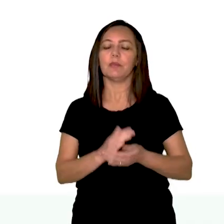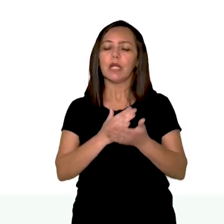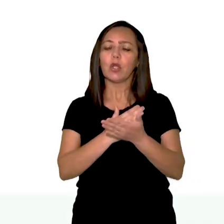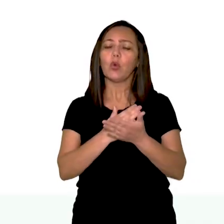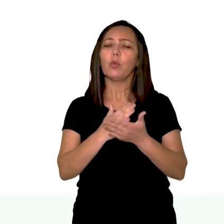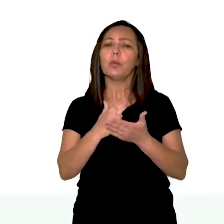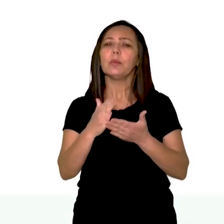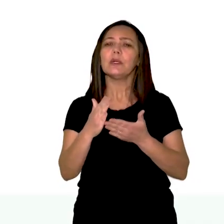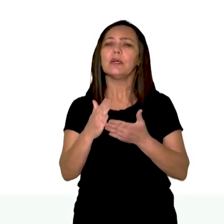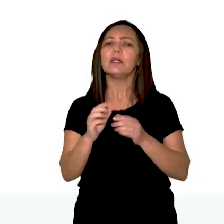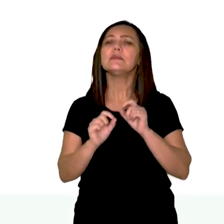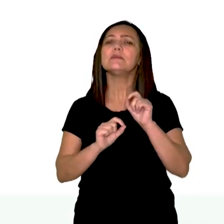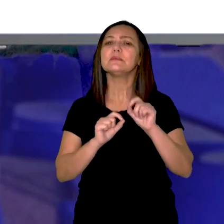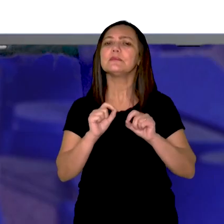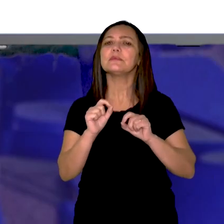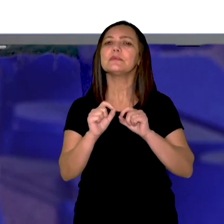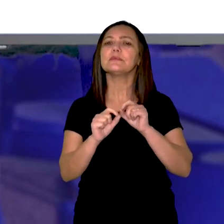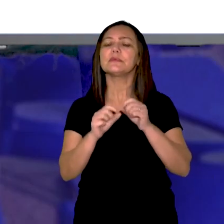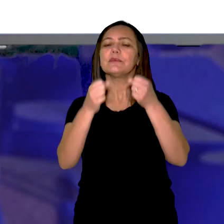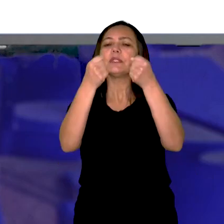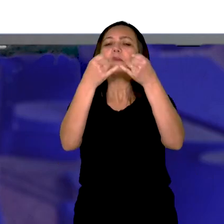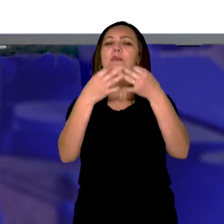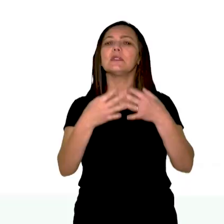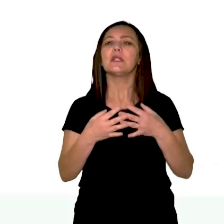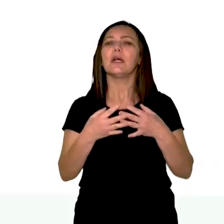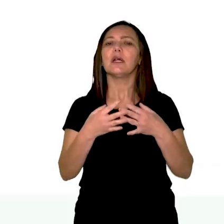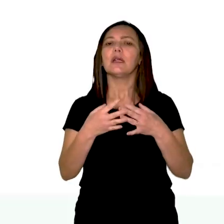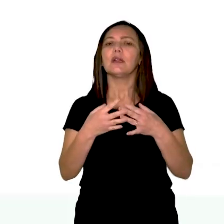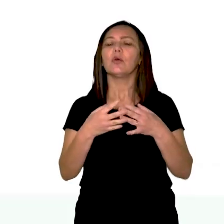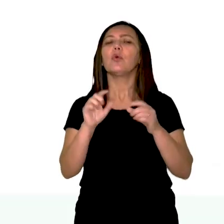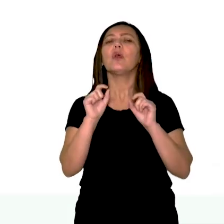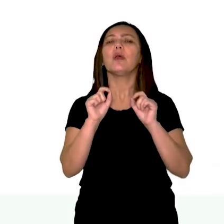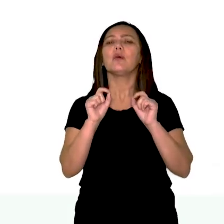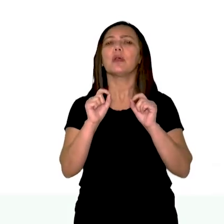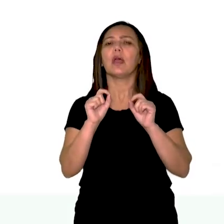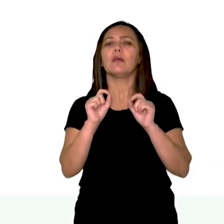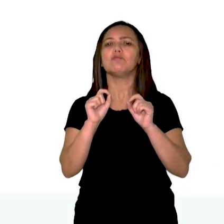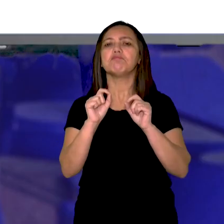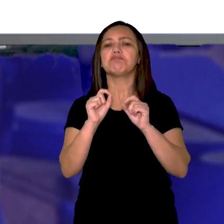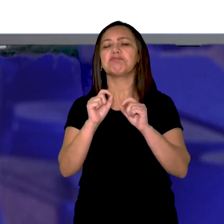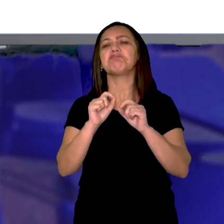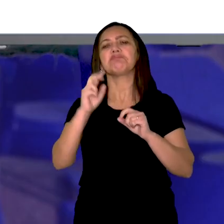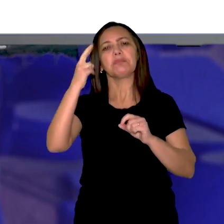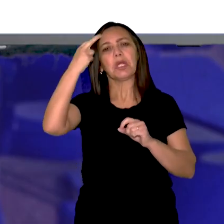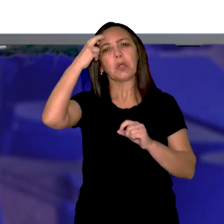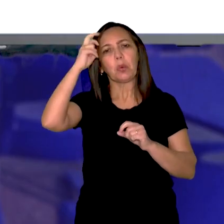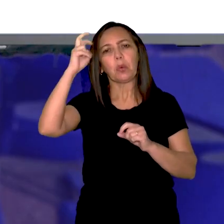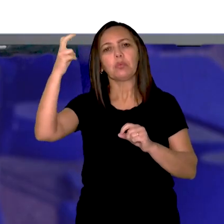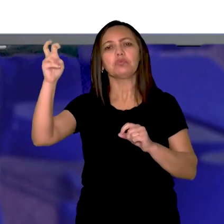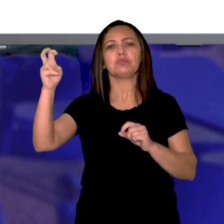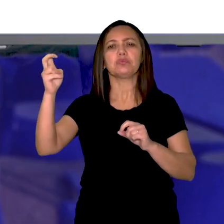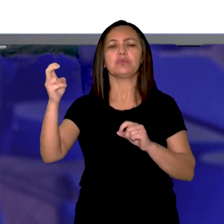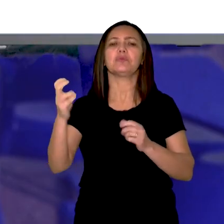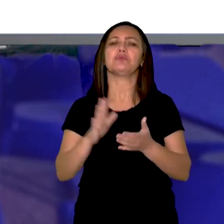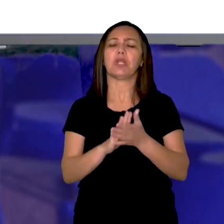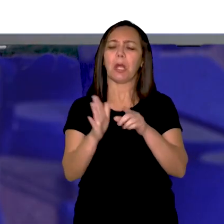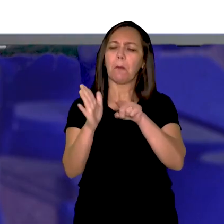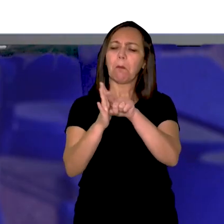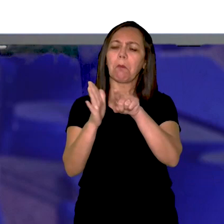de conversa, vamos falar um pouquinho sobre o que são questões culturais. Então, essas